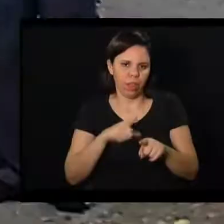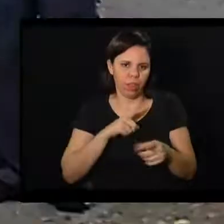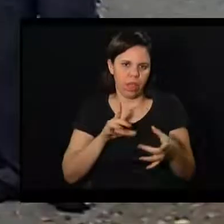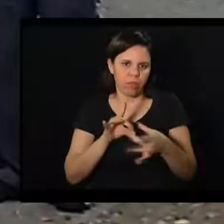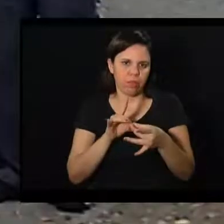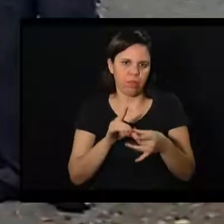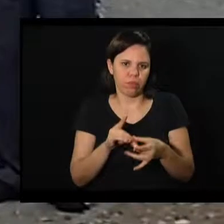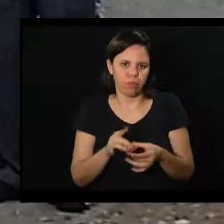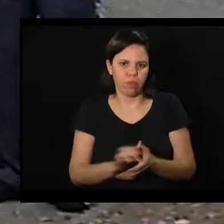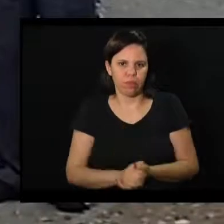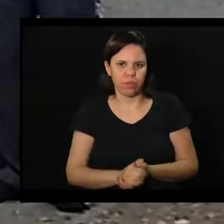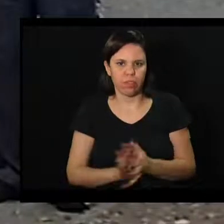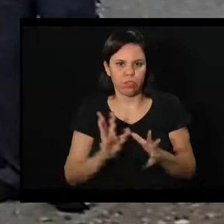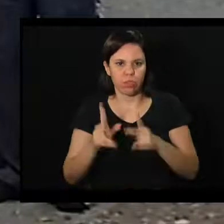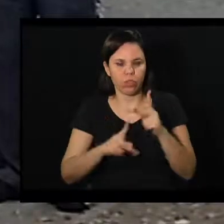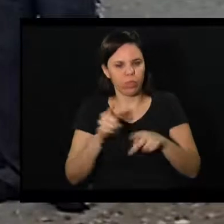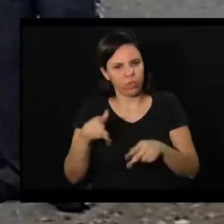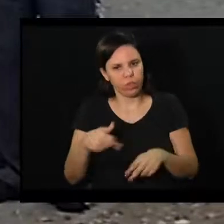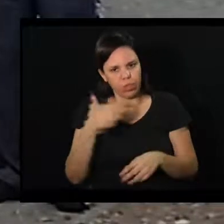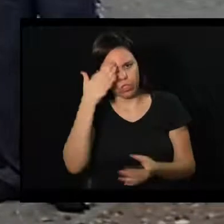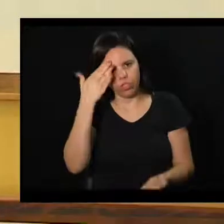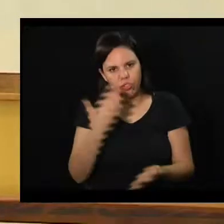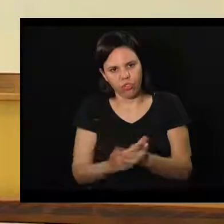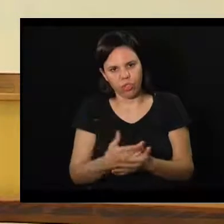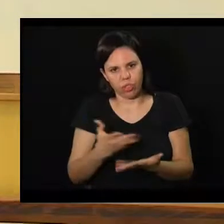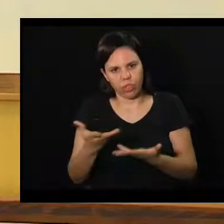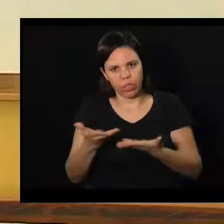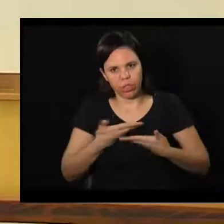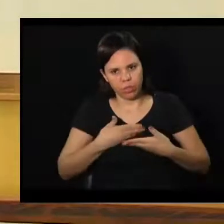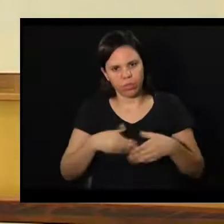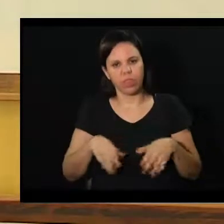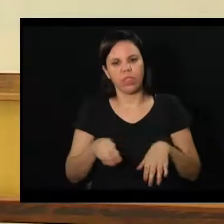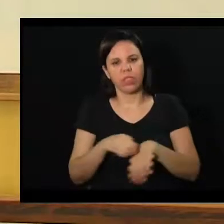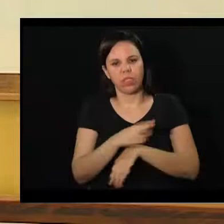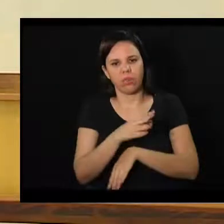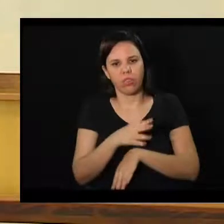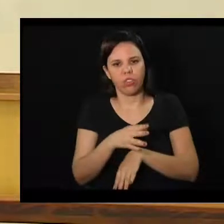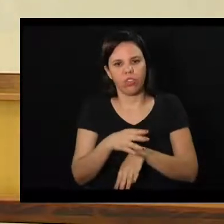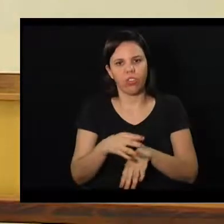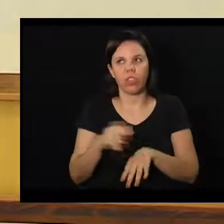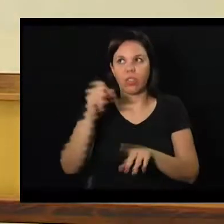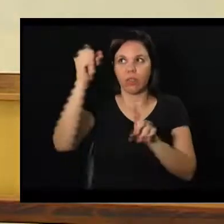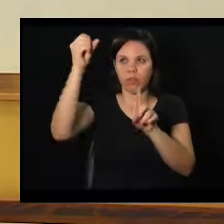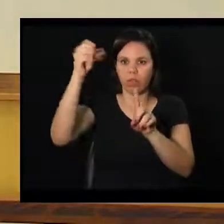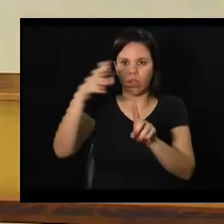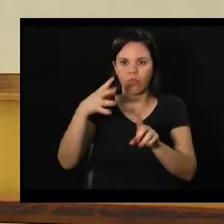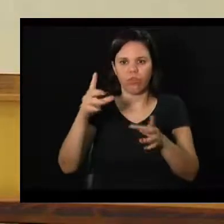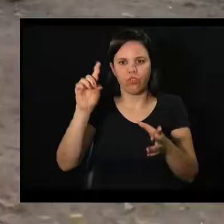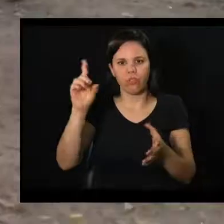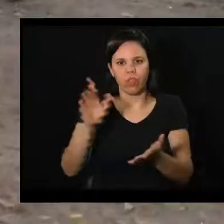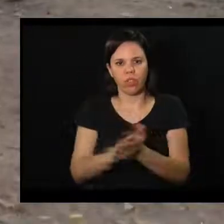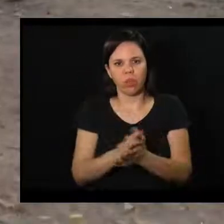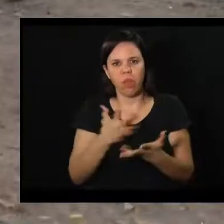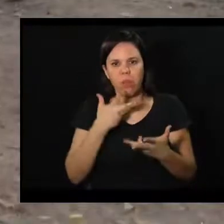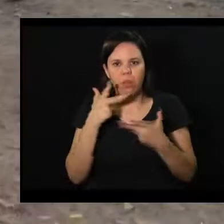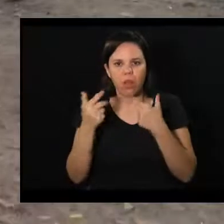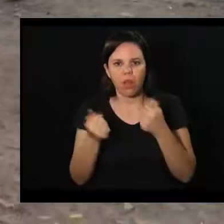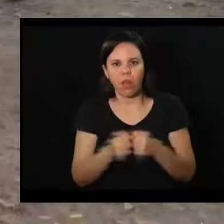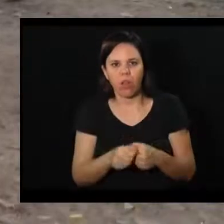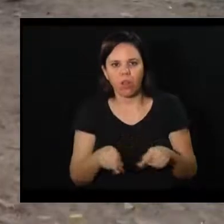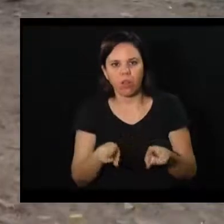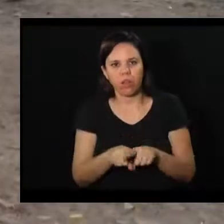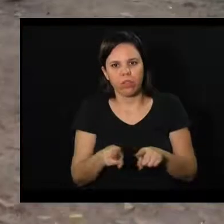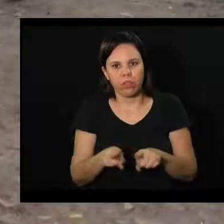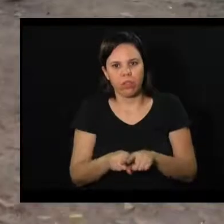ela. Todos por aqui acreditam que ao receber e transmitir a luz divina, é possível notar tranquilamente uma melhora bem bacana no